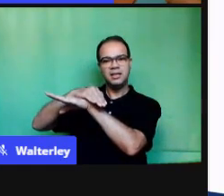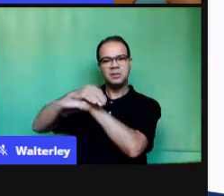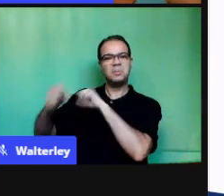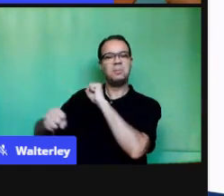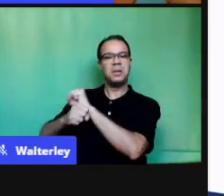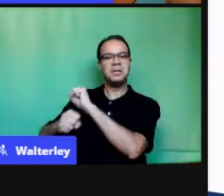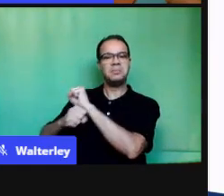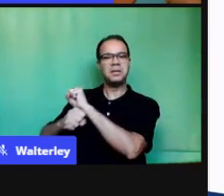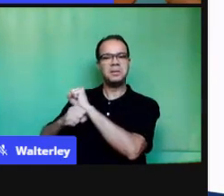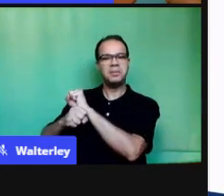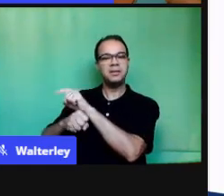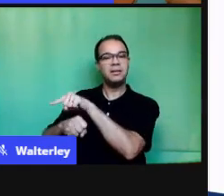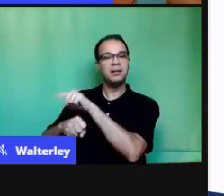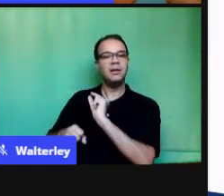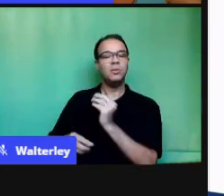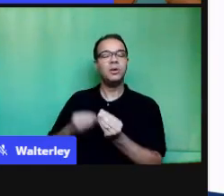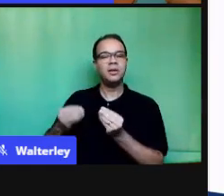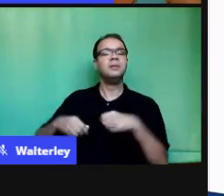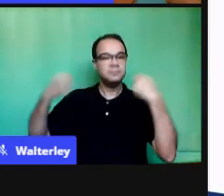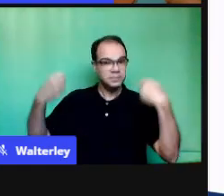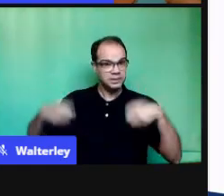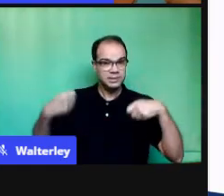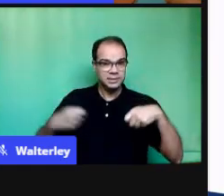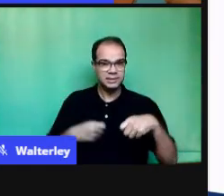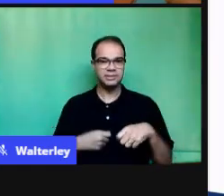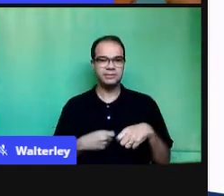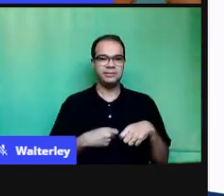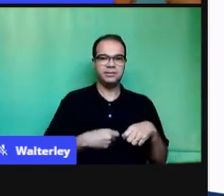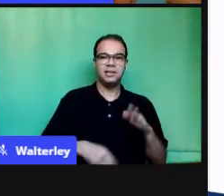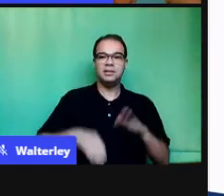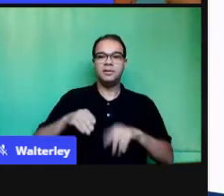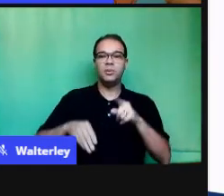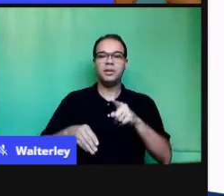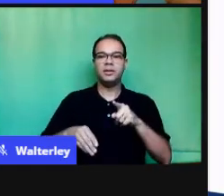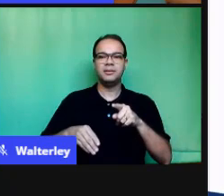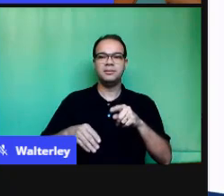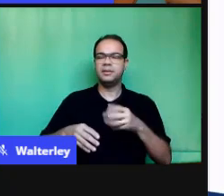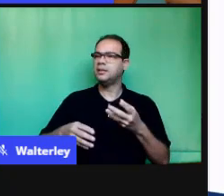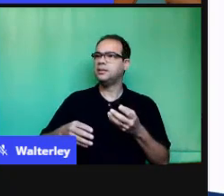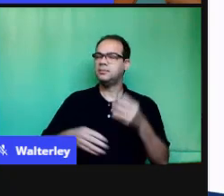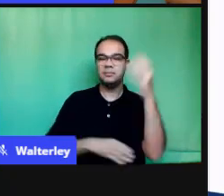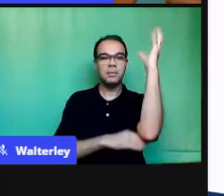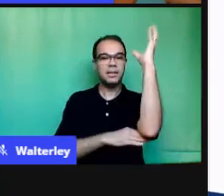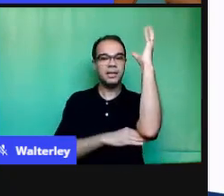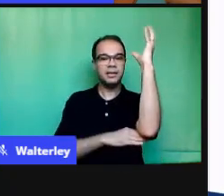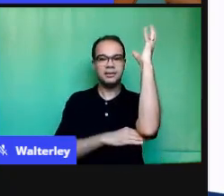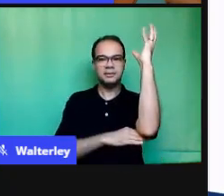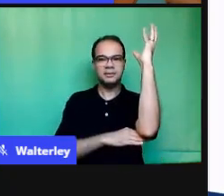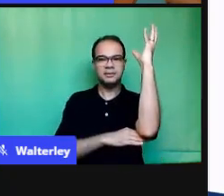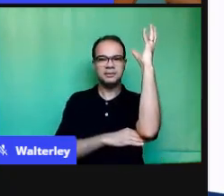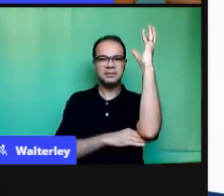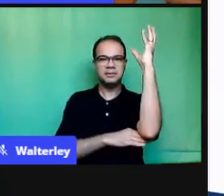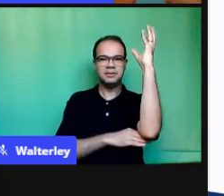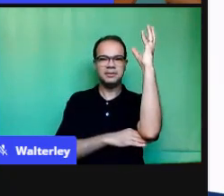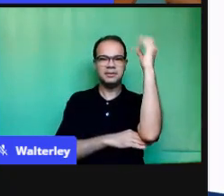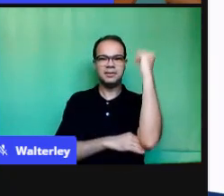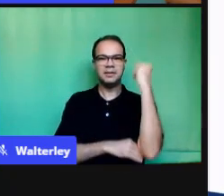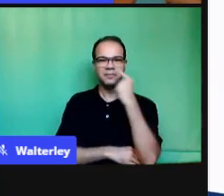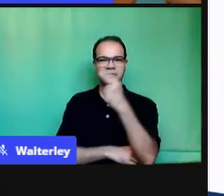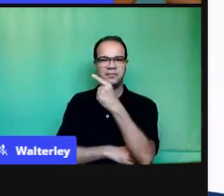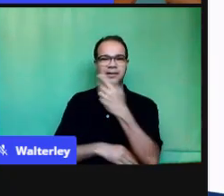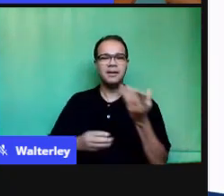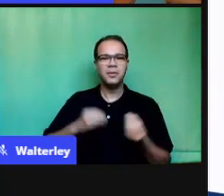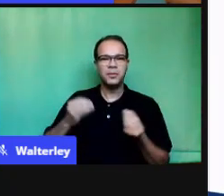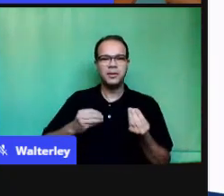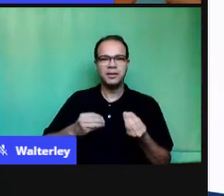Alguns postes assim como esse, aí até coisas penduradas, para que os animais se coçem. Vocês vão ver que aqui está até encebado, ó. Tudo isso com